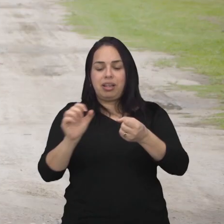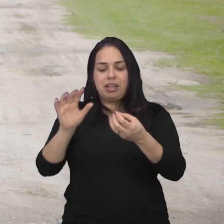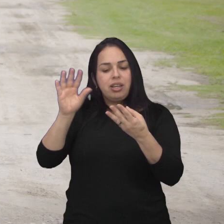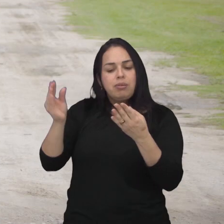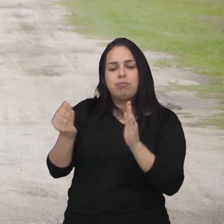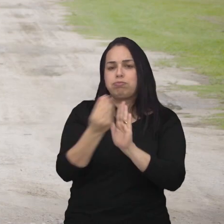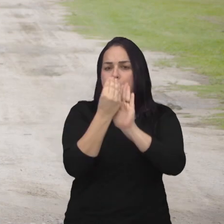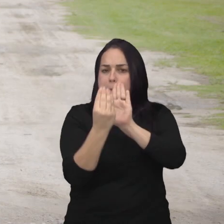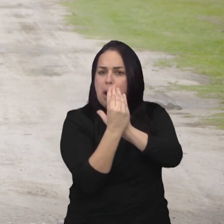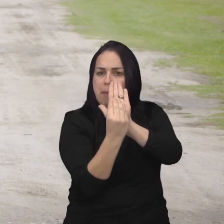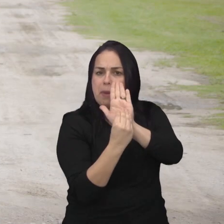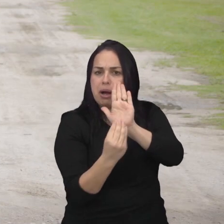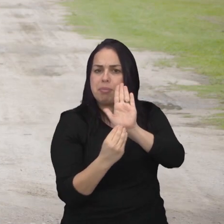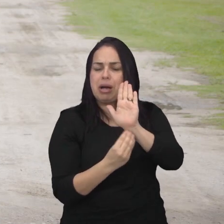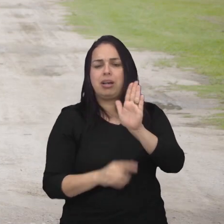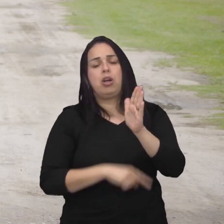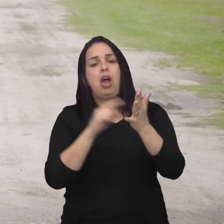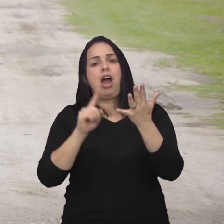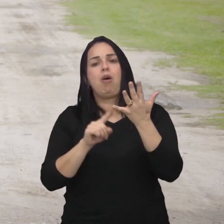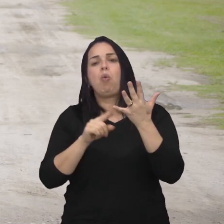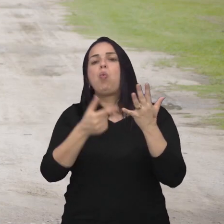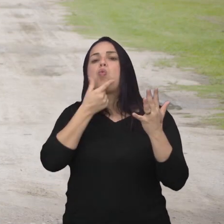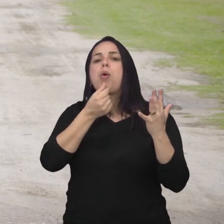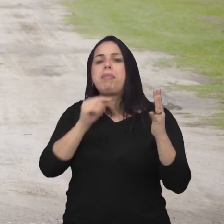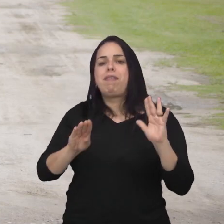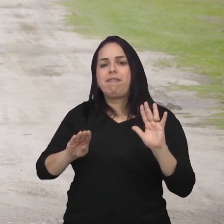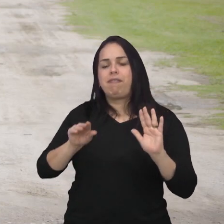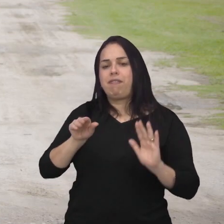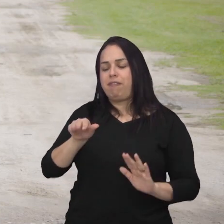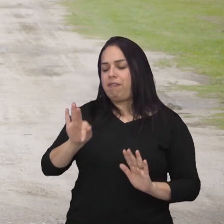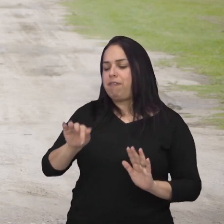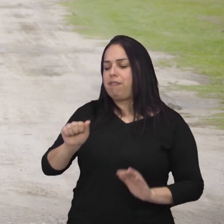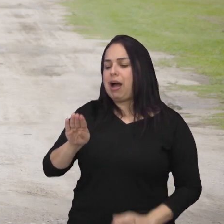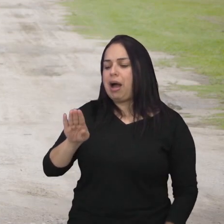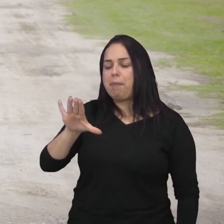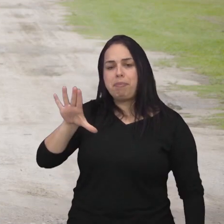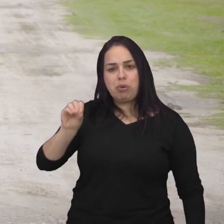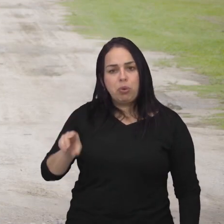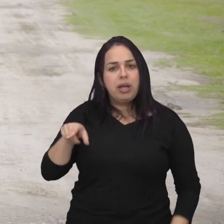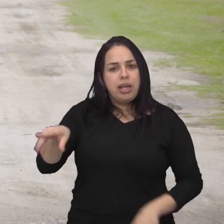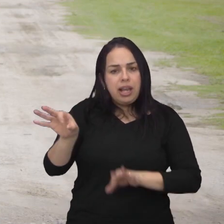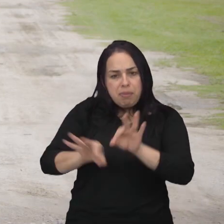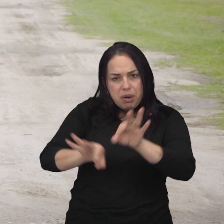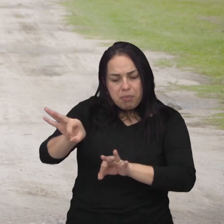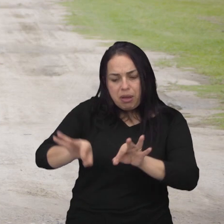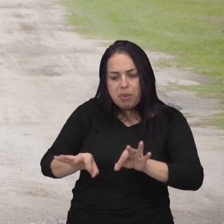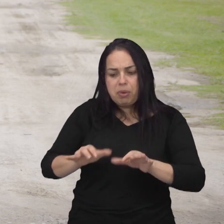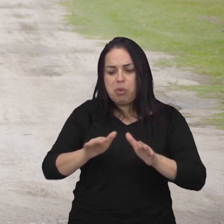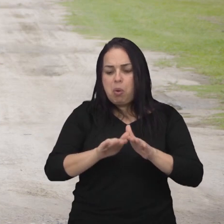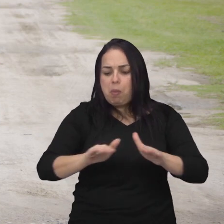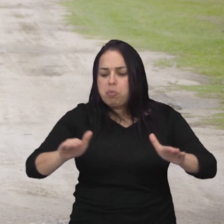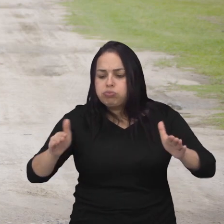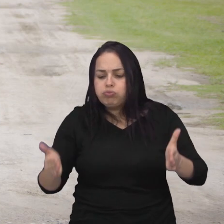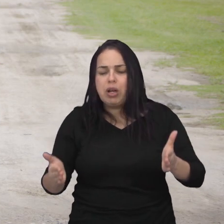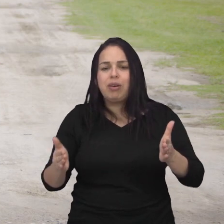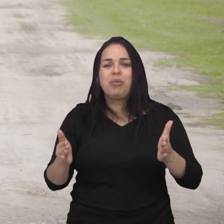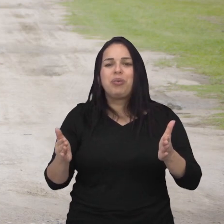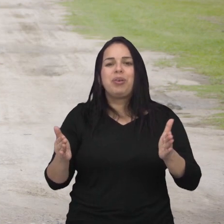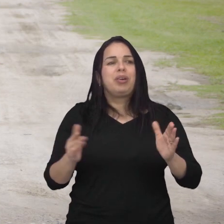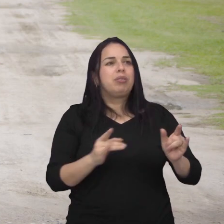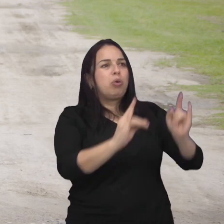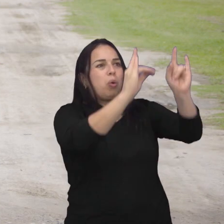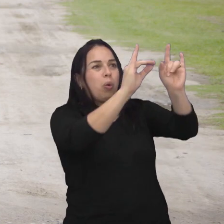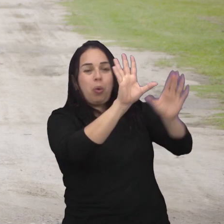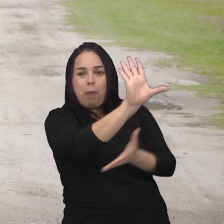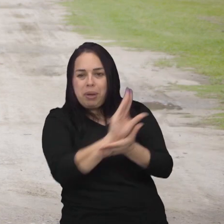coletânea. Aí veio o trabalho do Fábio de Almeida, que também ele fez maquetes eletrônicas das obras tombadas pelo